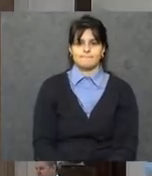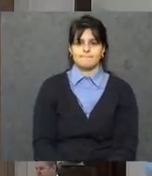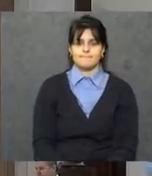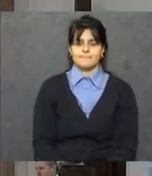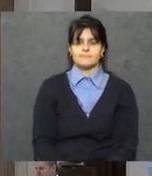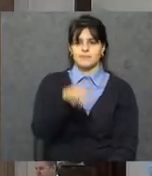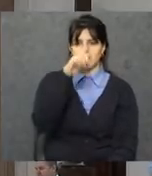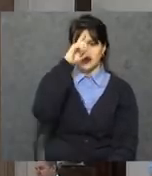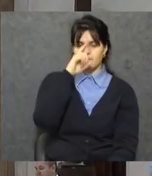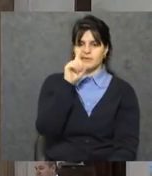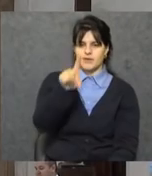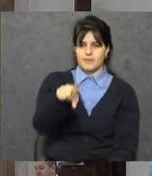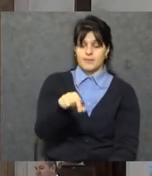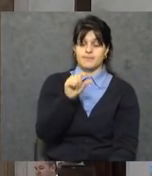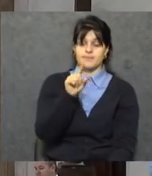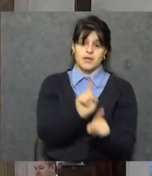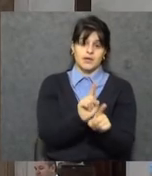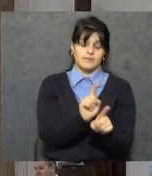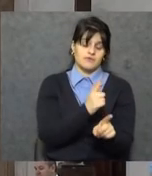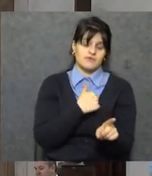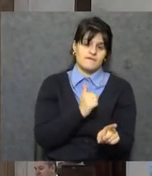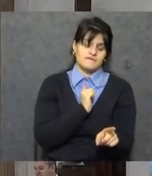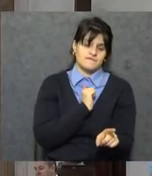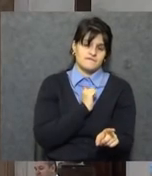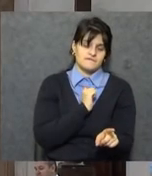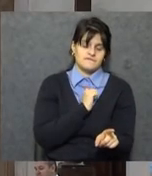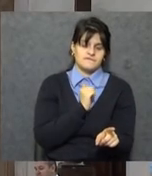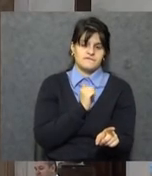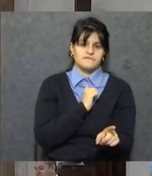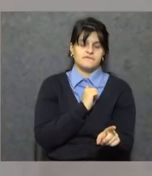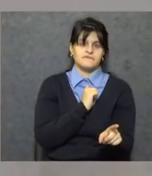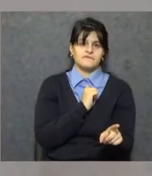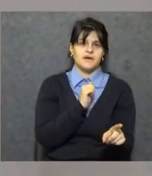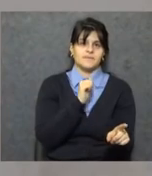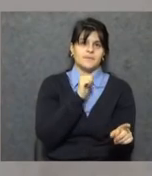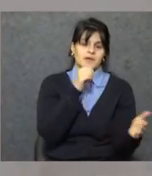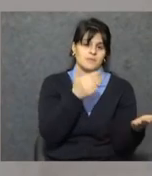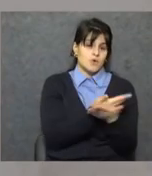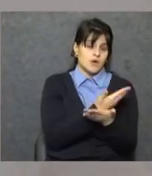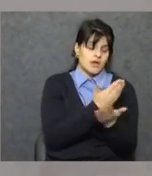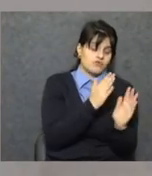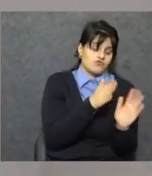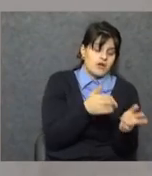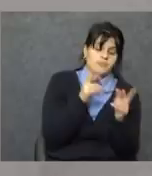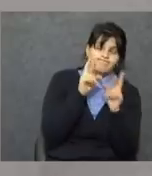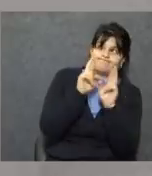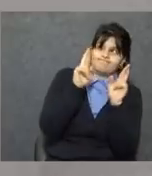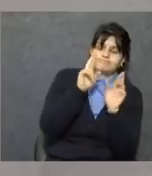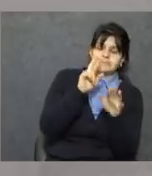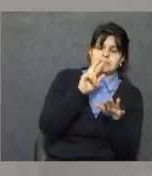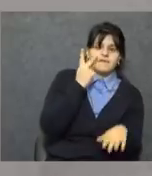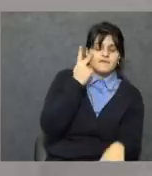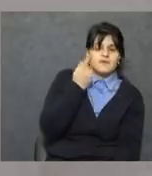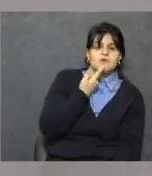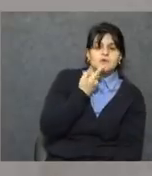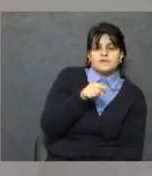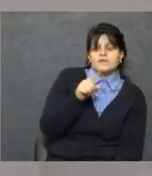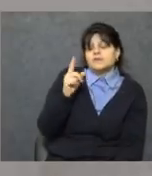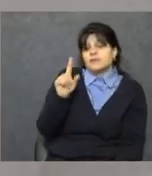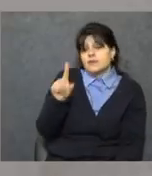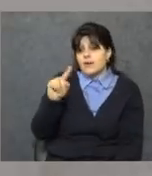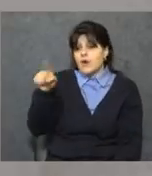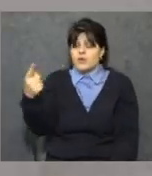Lembrai-vos também dos nossos irmãos que adormeceram na esperança da ressurreição e de todos aqueles que na vossa misericórdia partiram